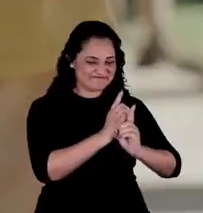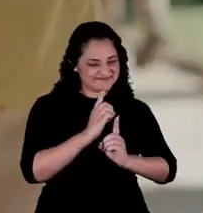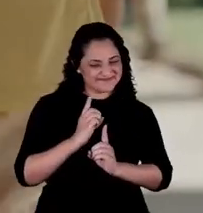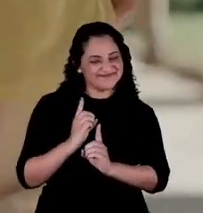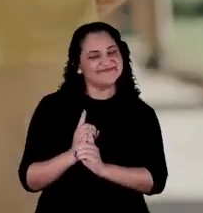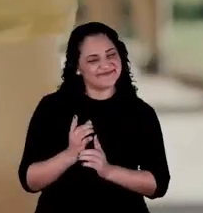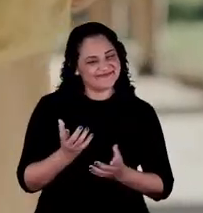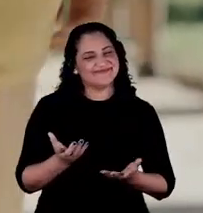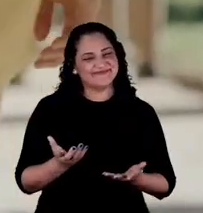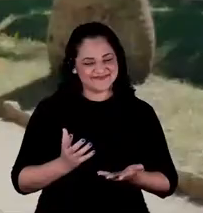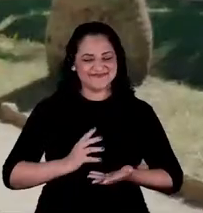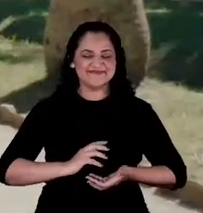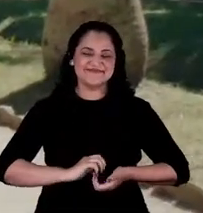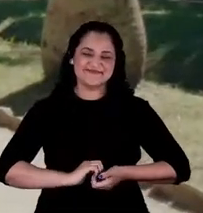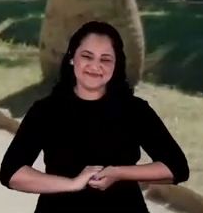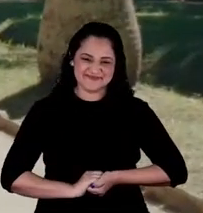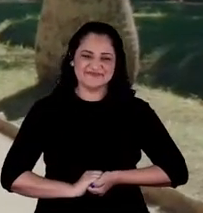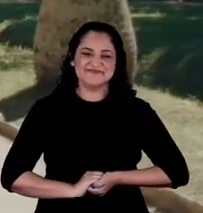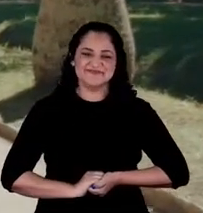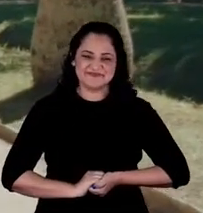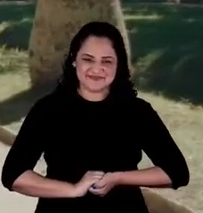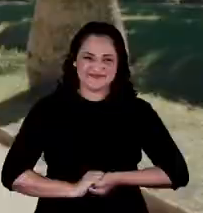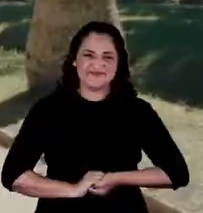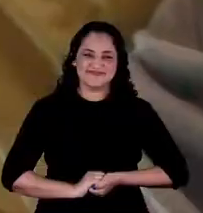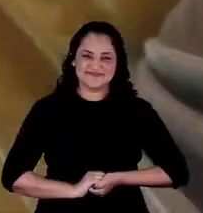e gera encontros